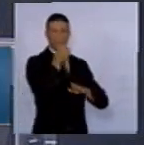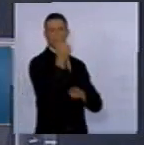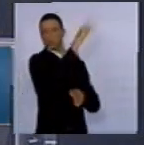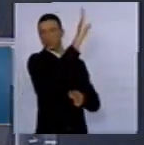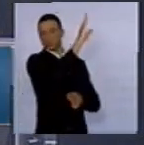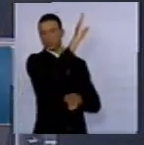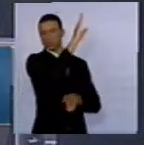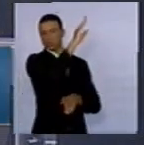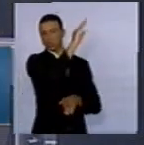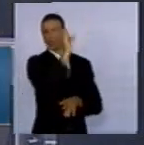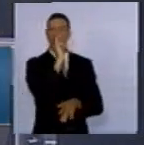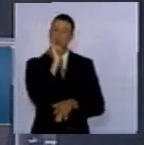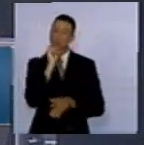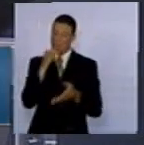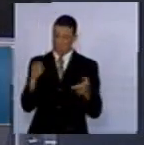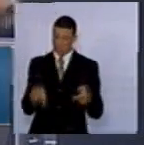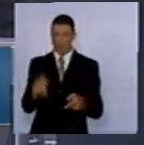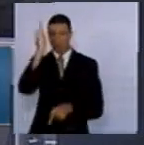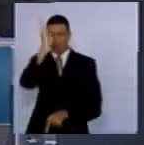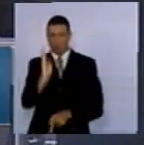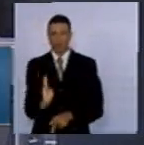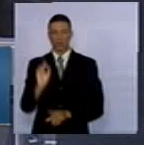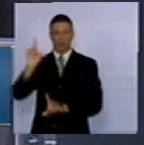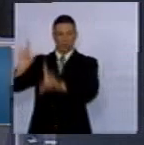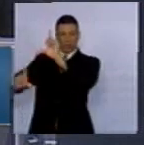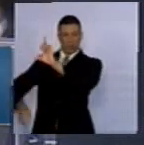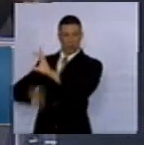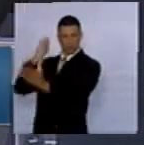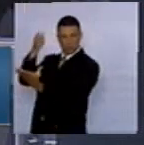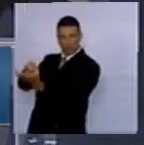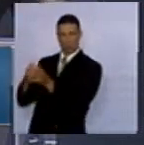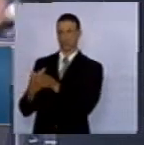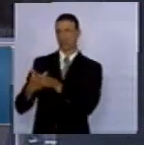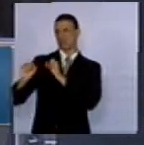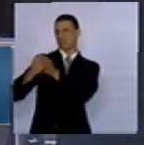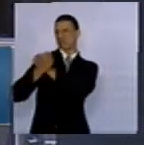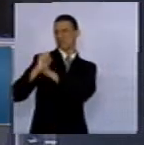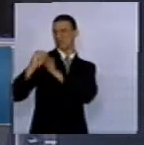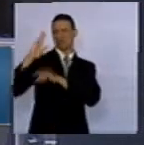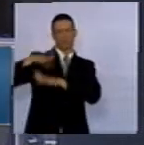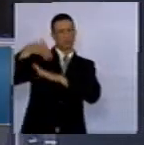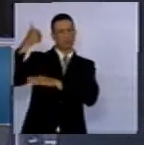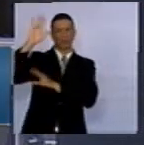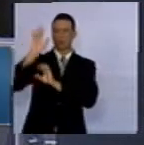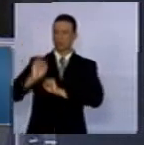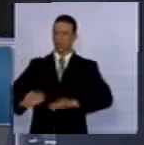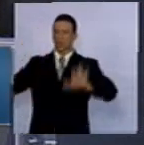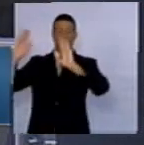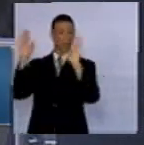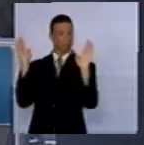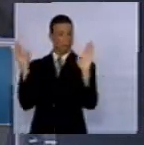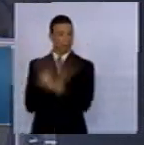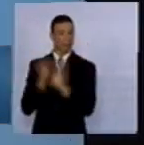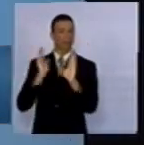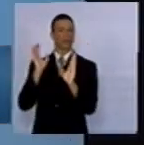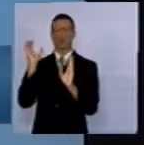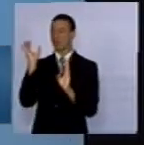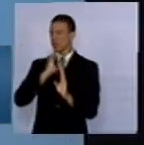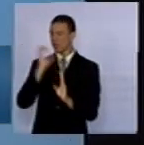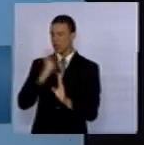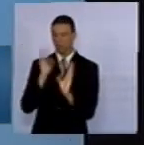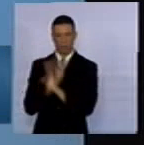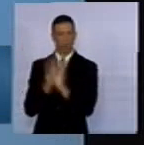que no Brasil a televisão por assinatura tá crescendo de uma forma acelerada e